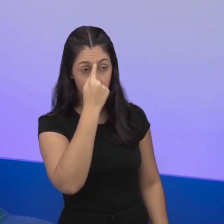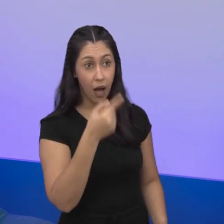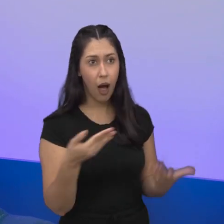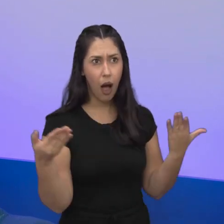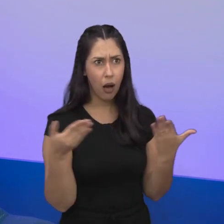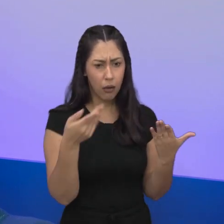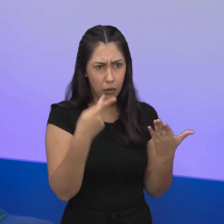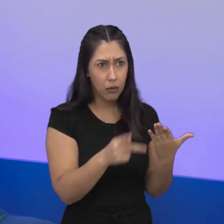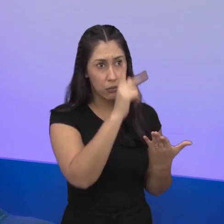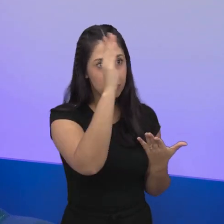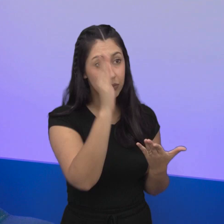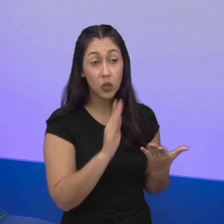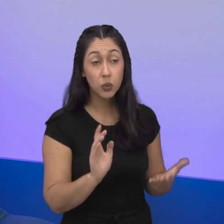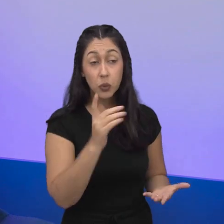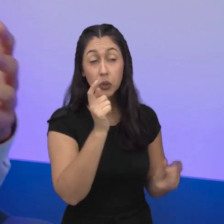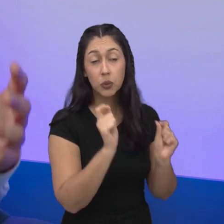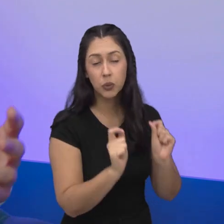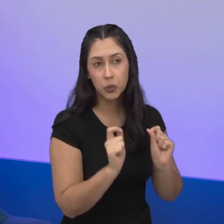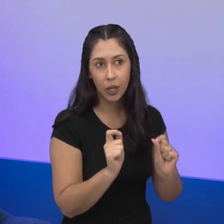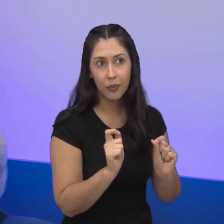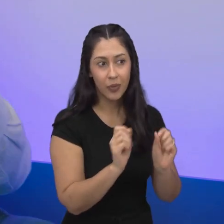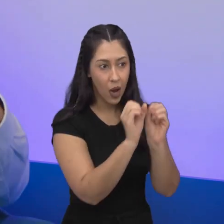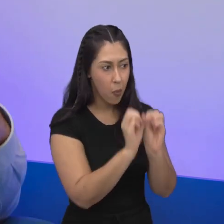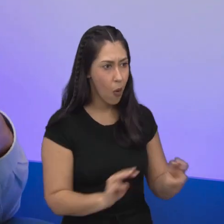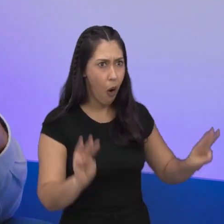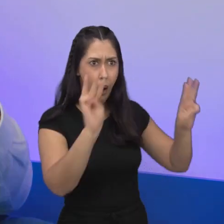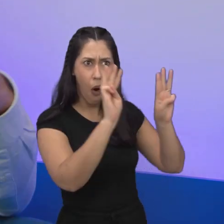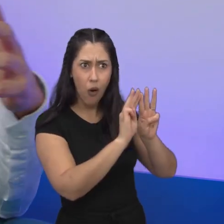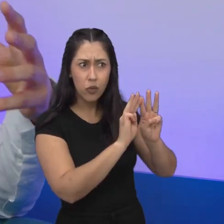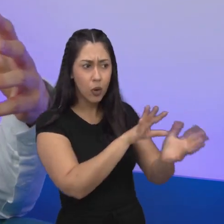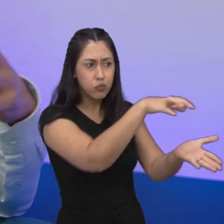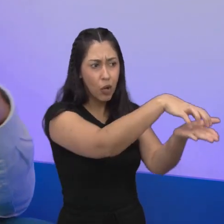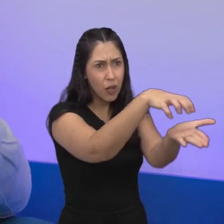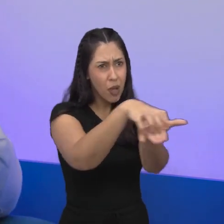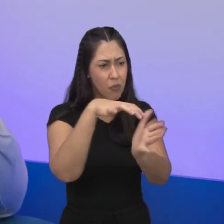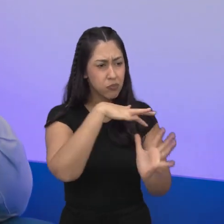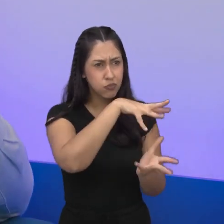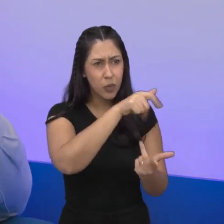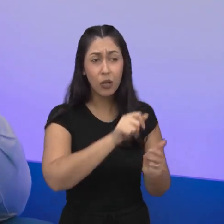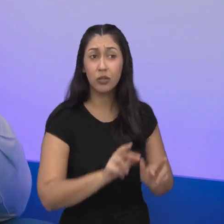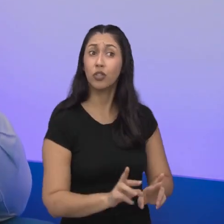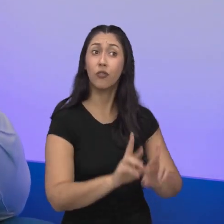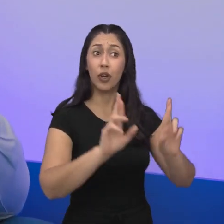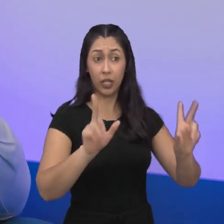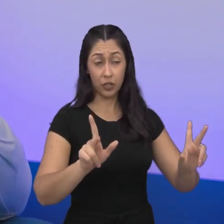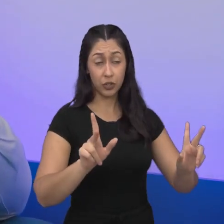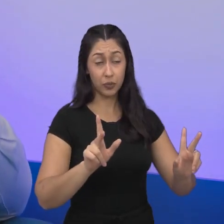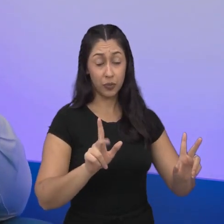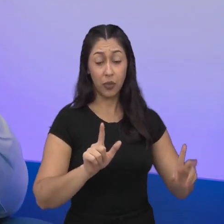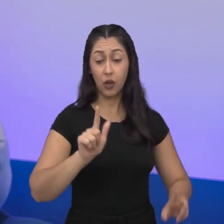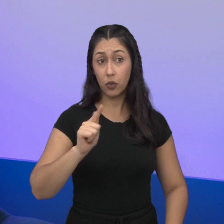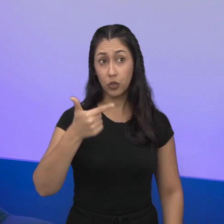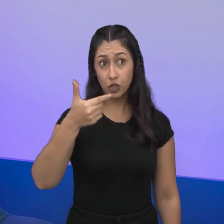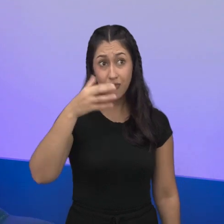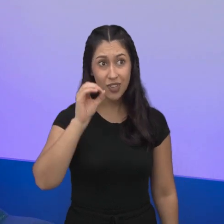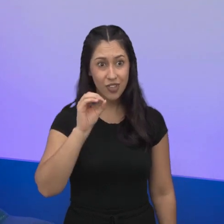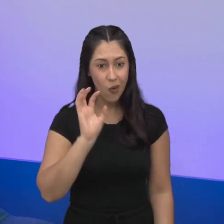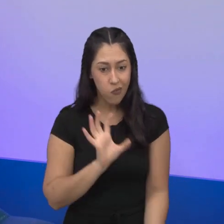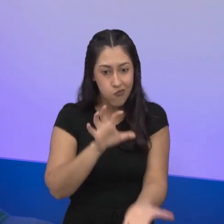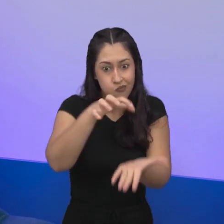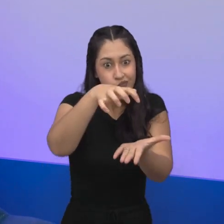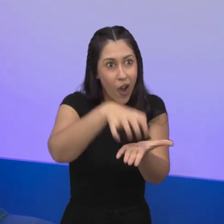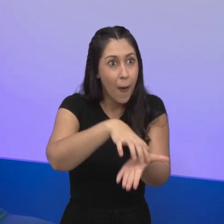o que acontece? Diferente da ONU e de outras organizações mundiais, o G20 não tem uma sede, não